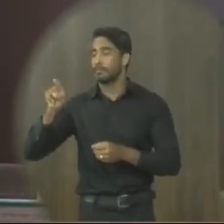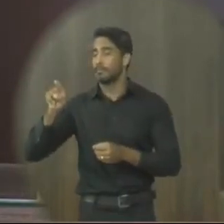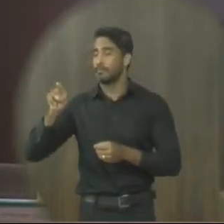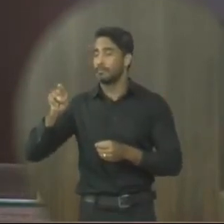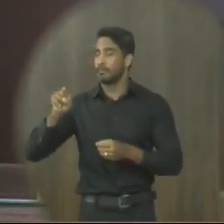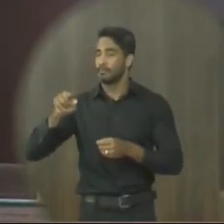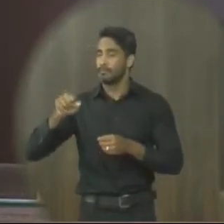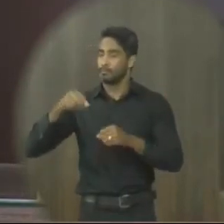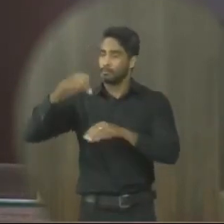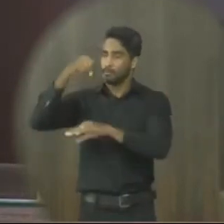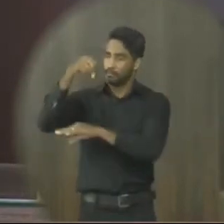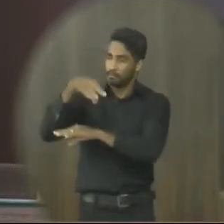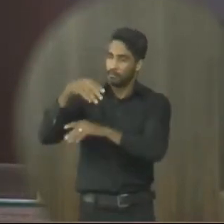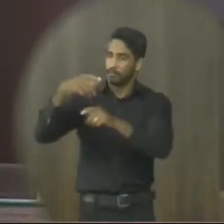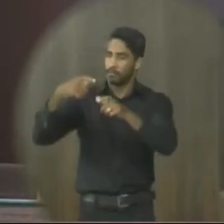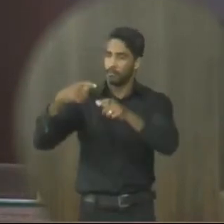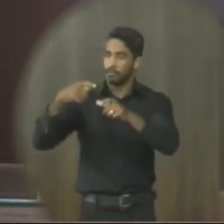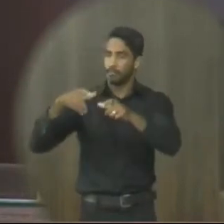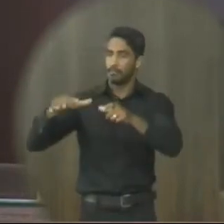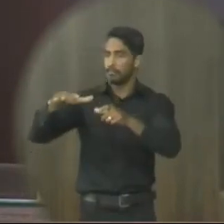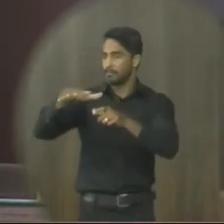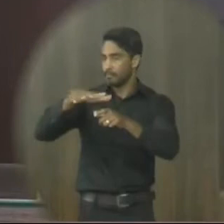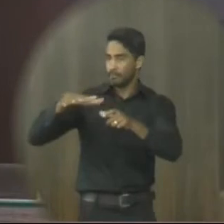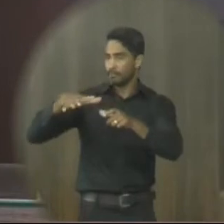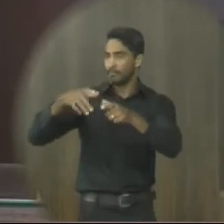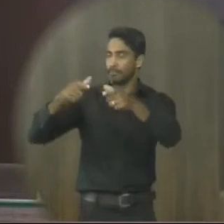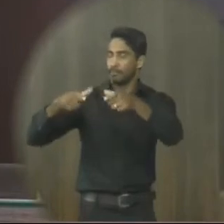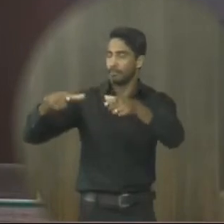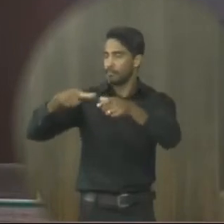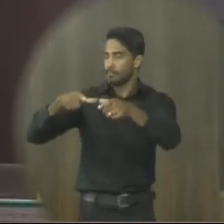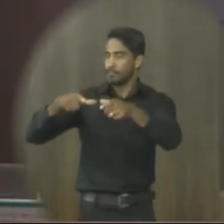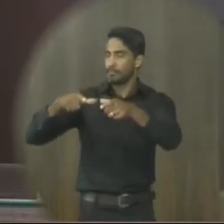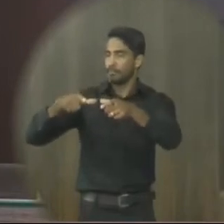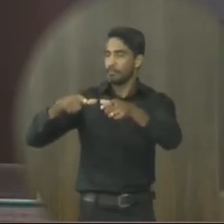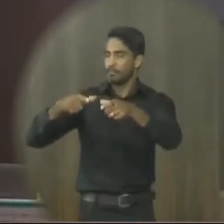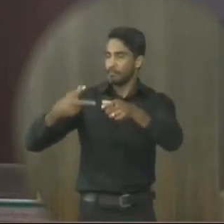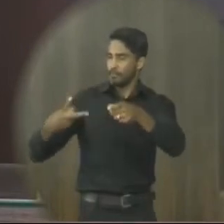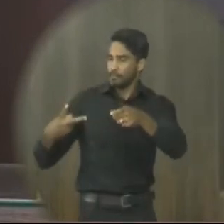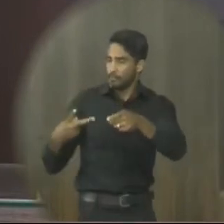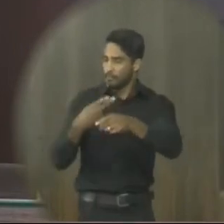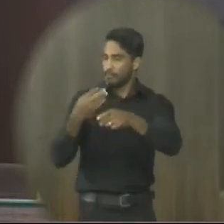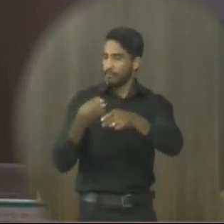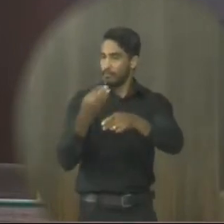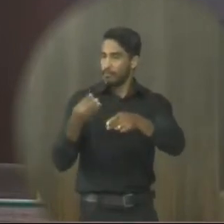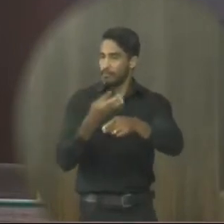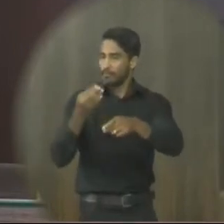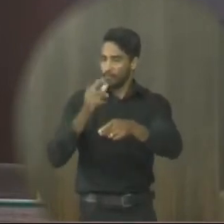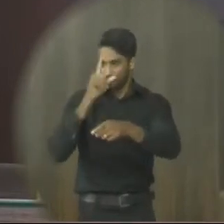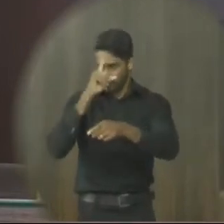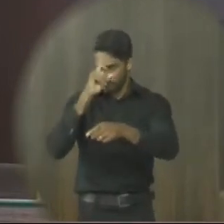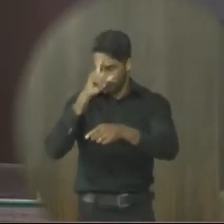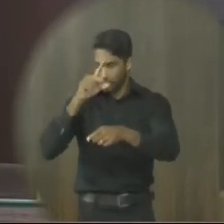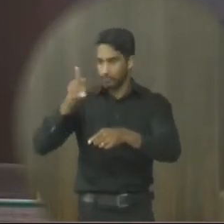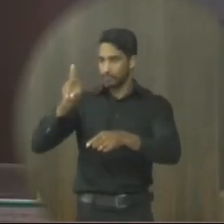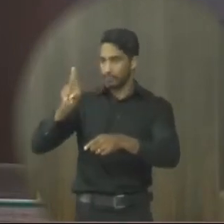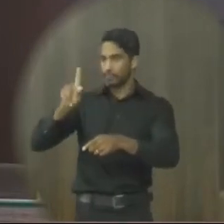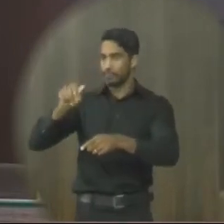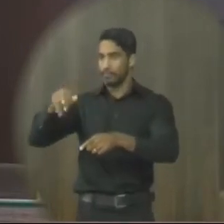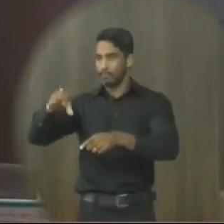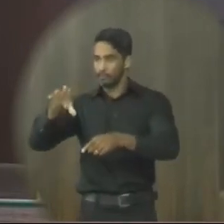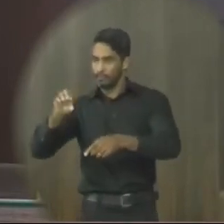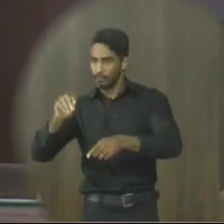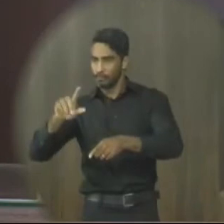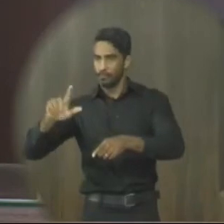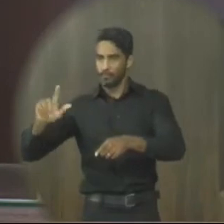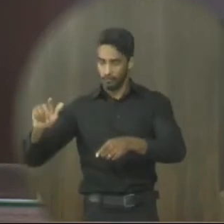pela instalação do bloco neurocirúrgico no hospital regional. A inauguração viabiliza-se o atendimento